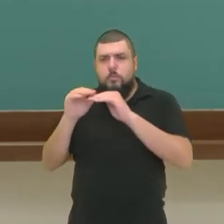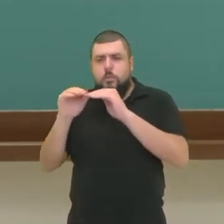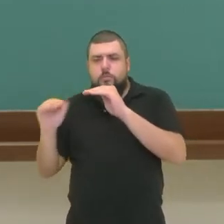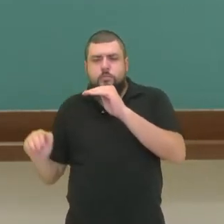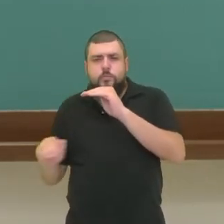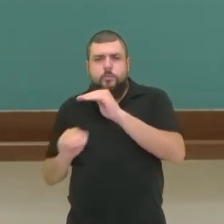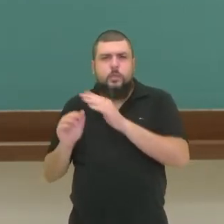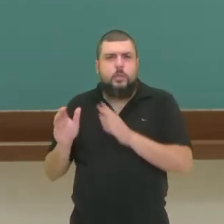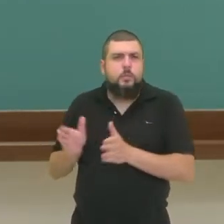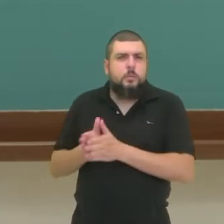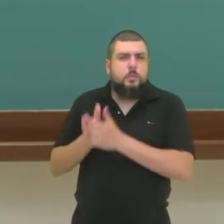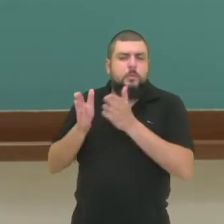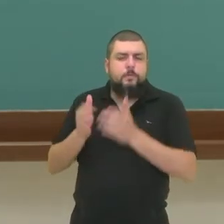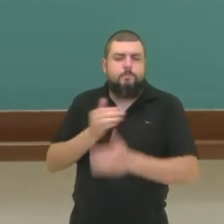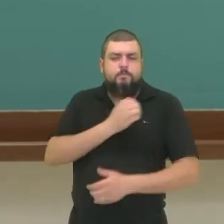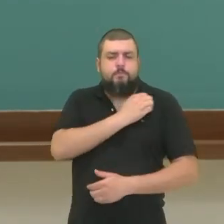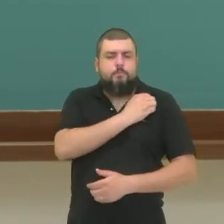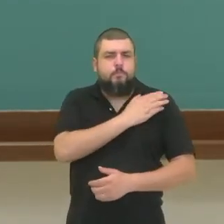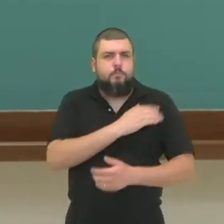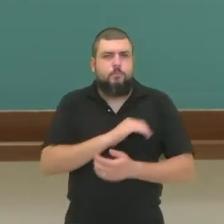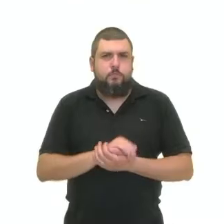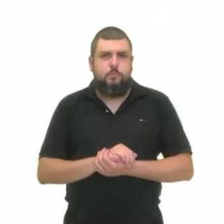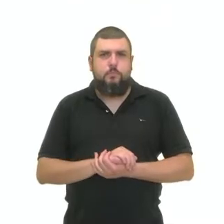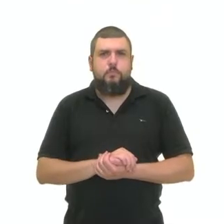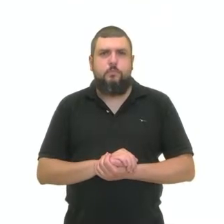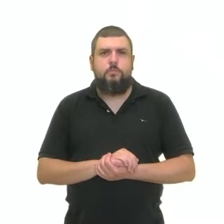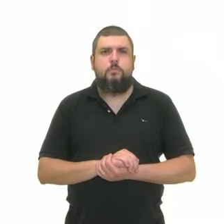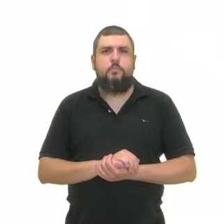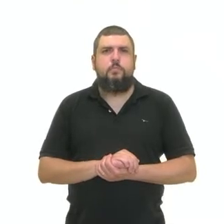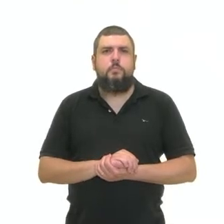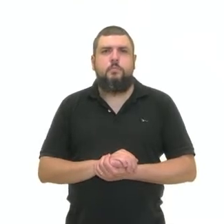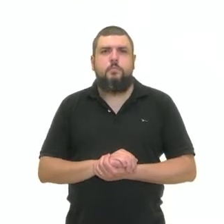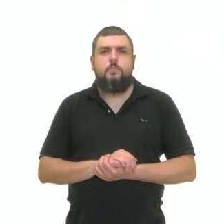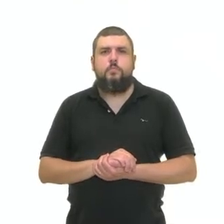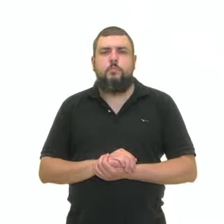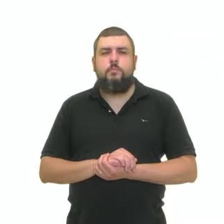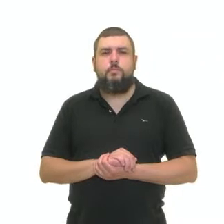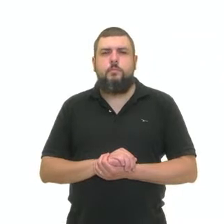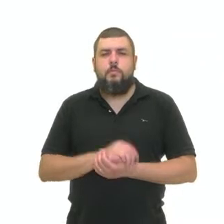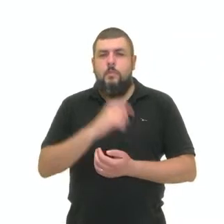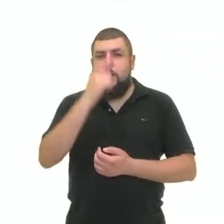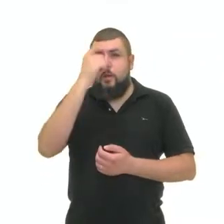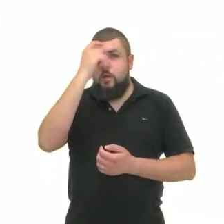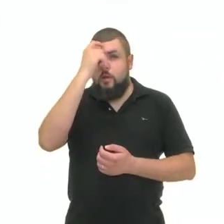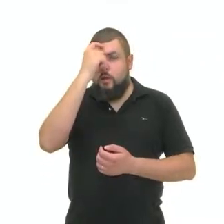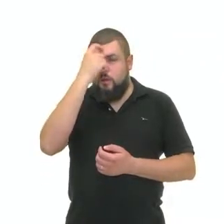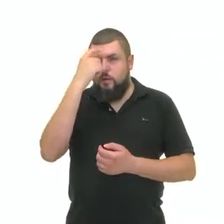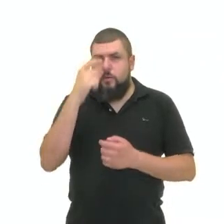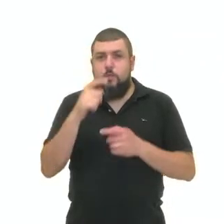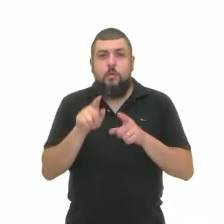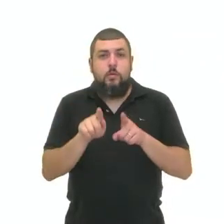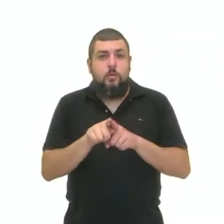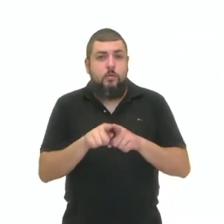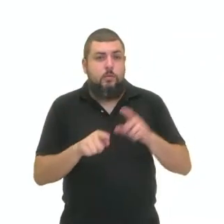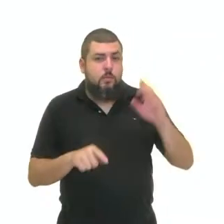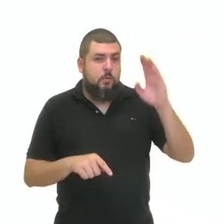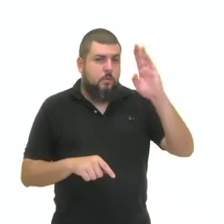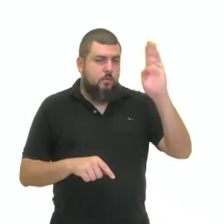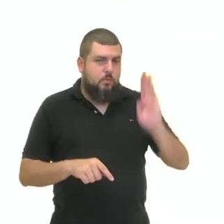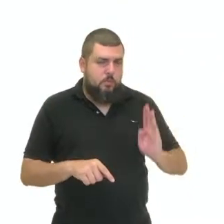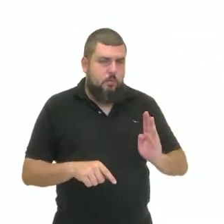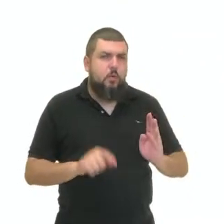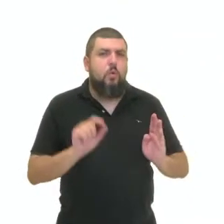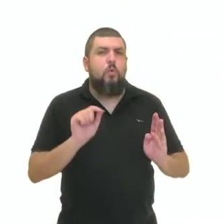ditas inferiores. Bem, a Índia, assim como o Brasil, foi colônia. No caso, eles